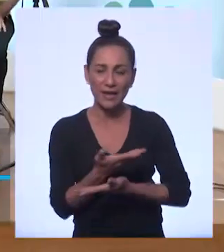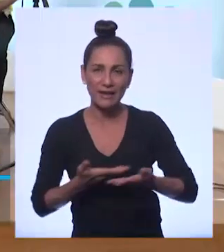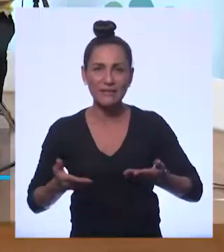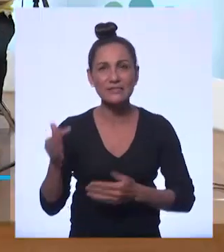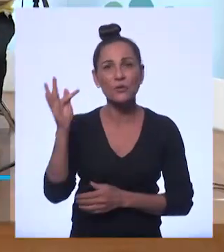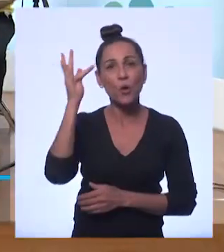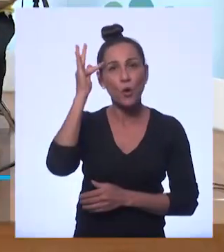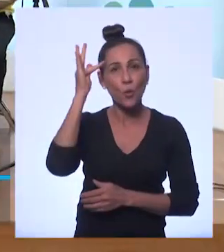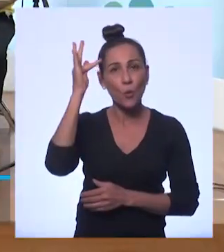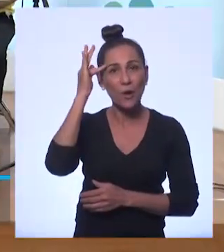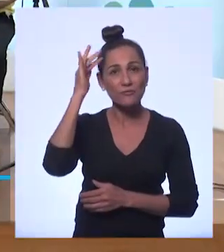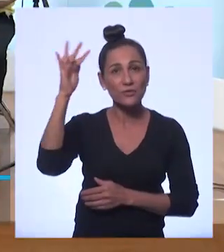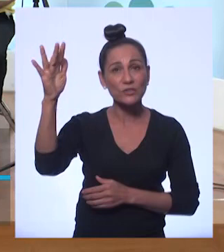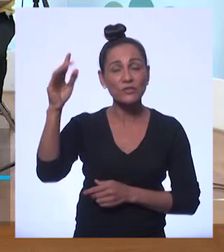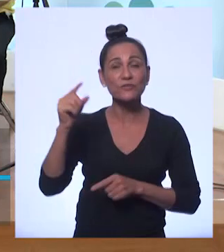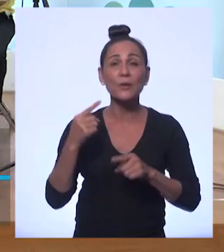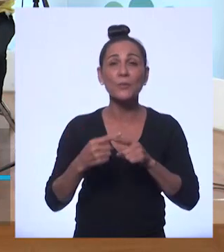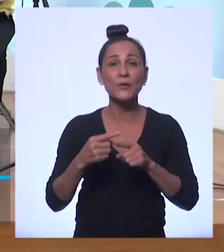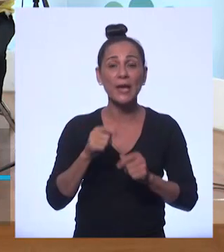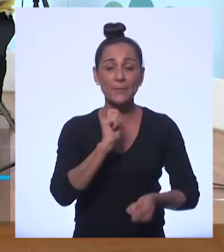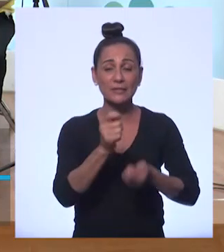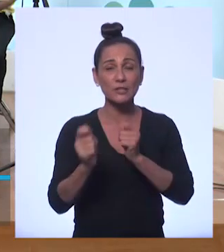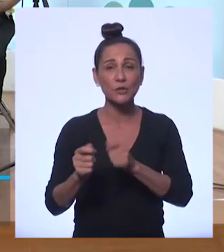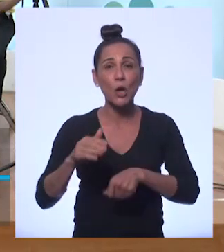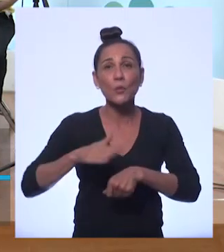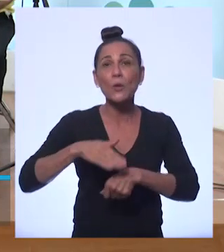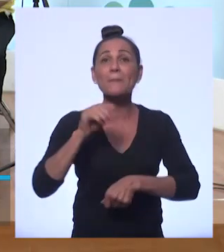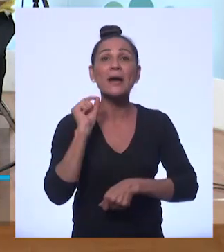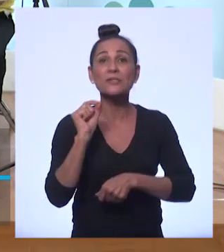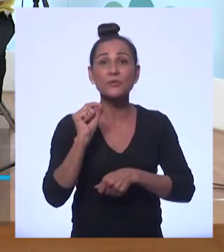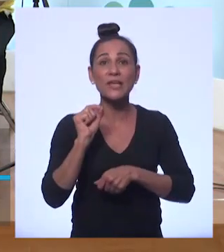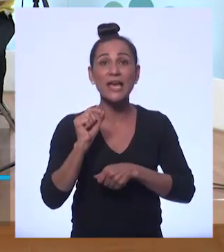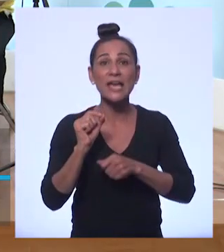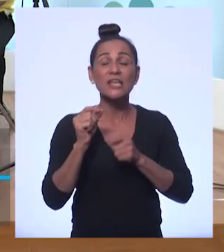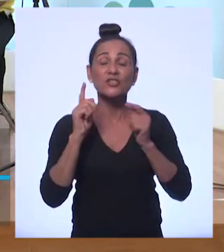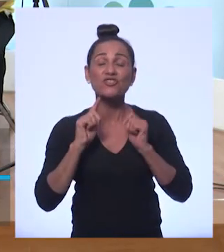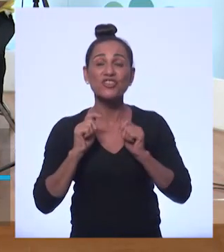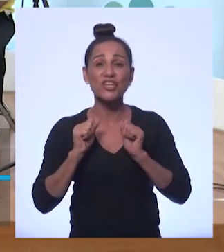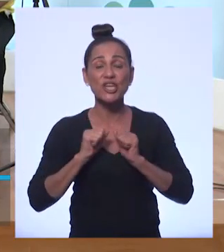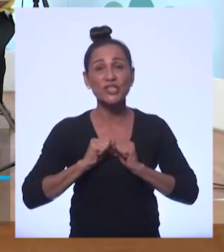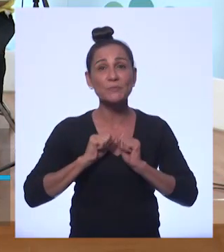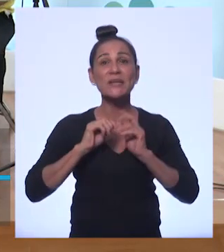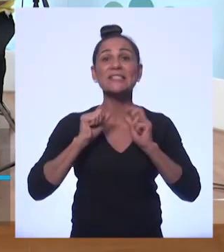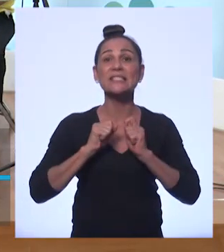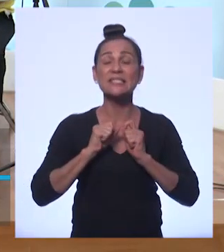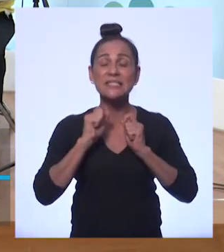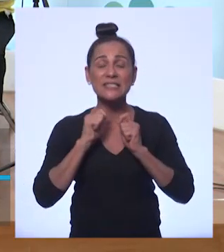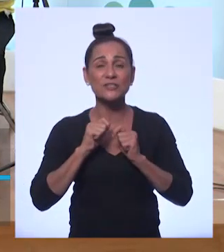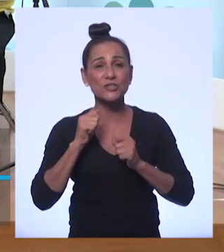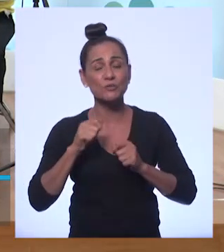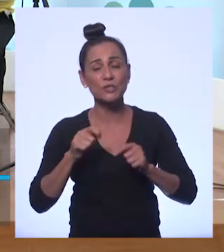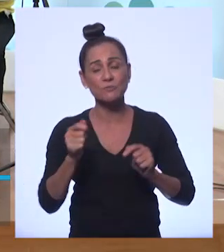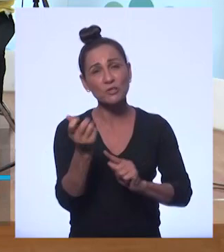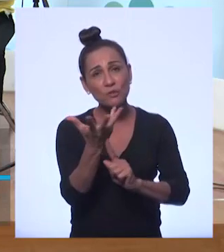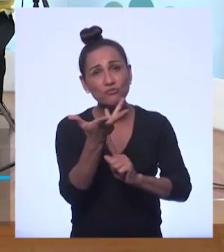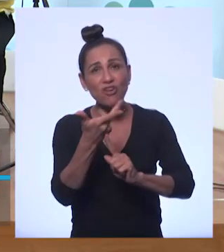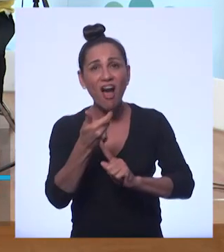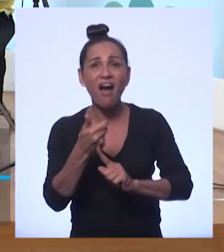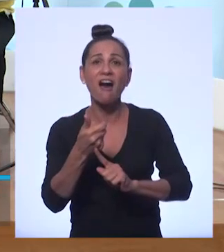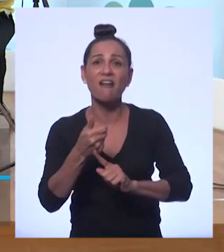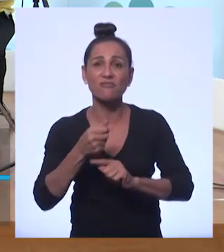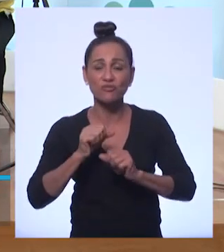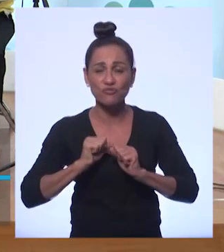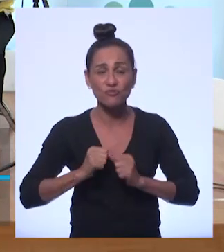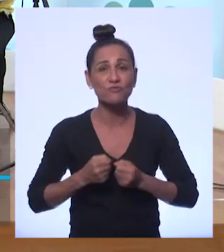filosofia, porque a bateria não é mais do que uma forma de expressar, uma forma de expressão artística, não é?